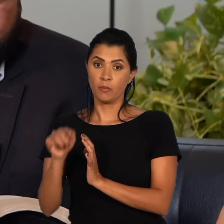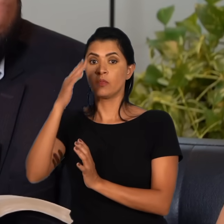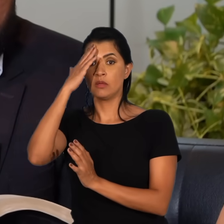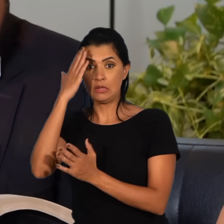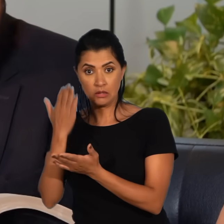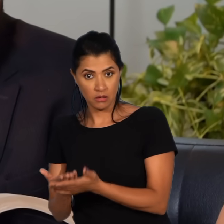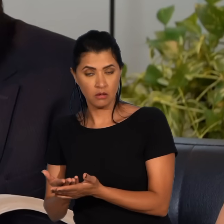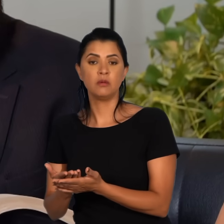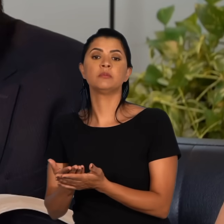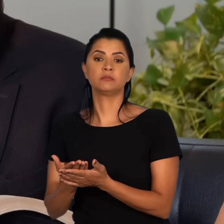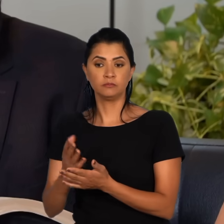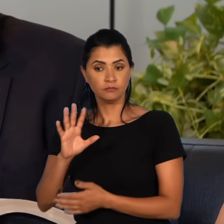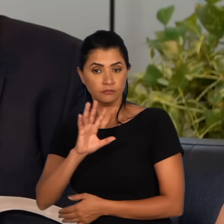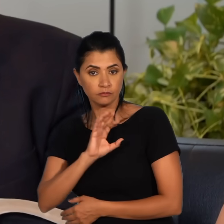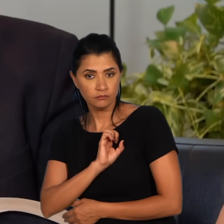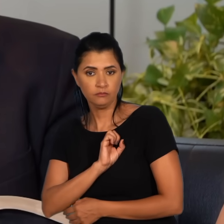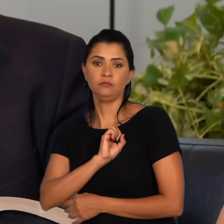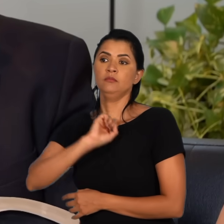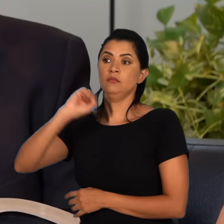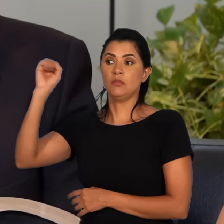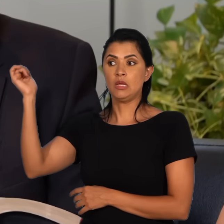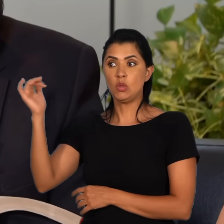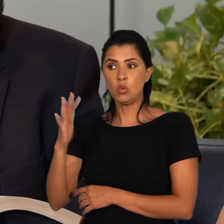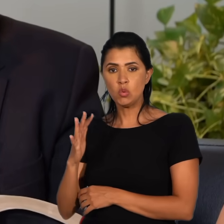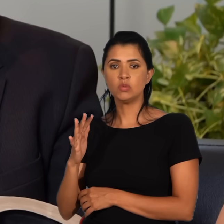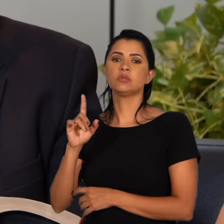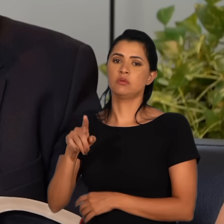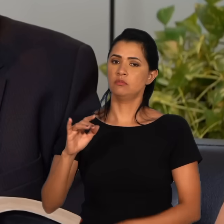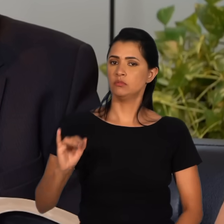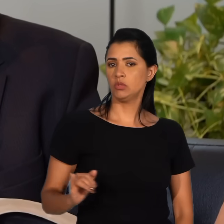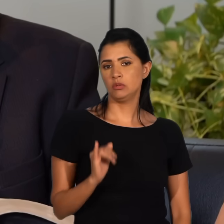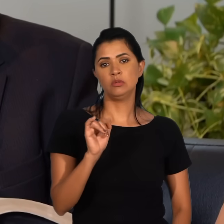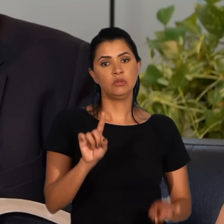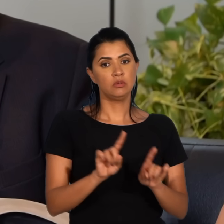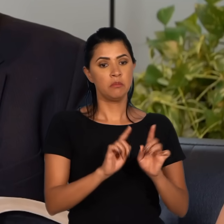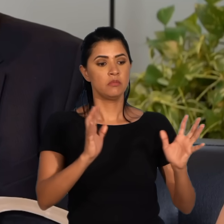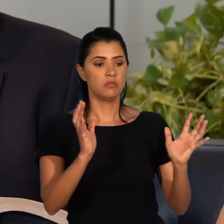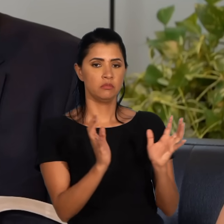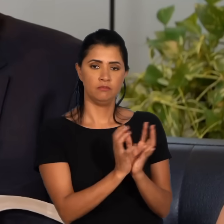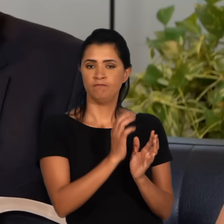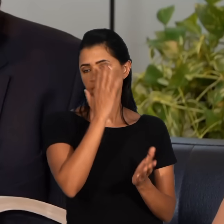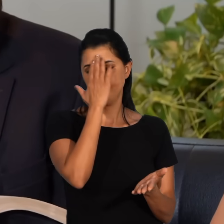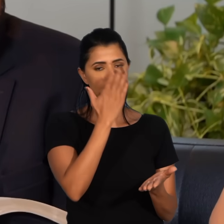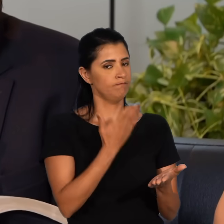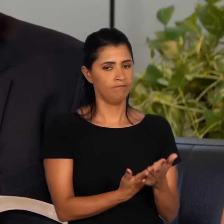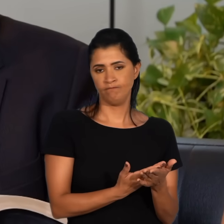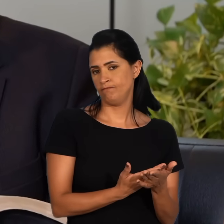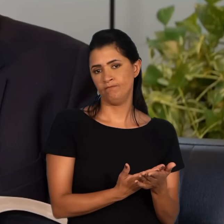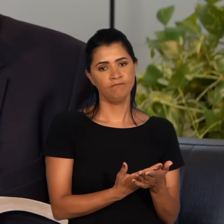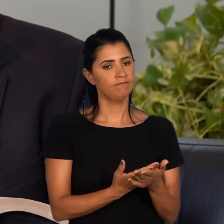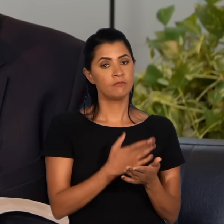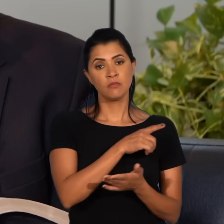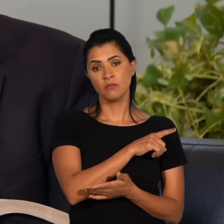grupo daqueles que creem e amam a luz e isso é muito importante e também daqueles que não creem portanto são